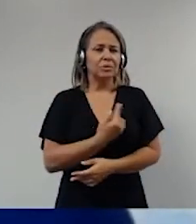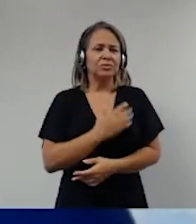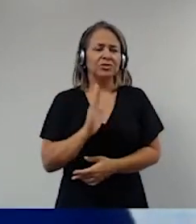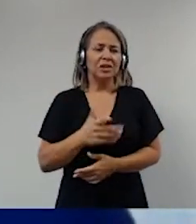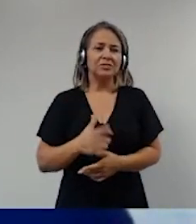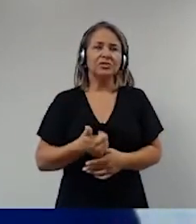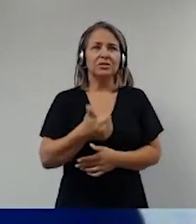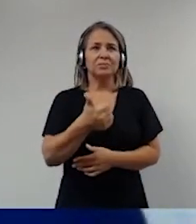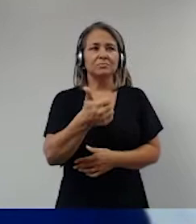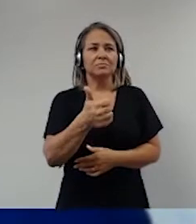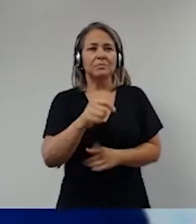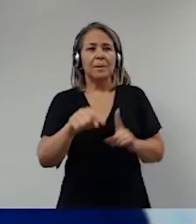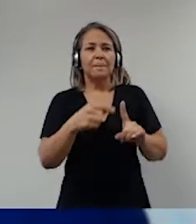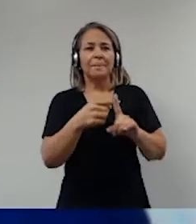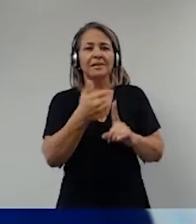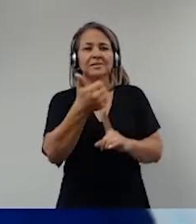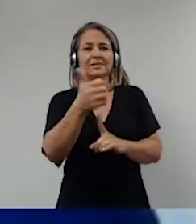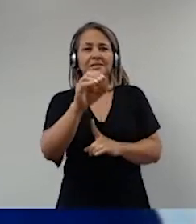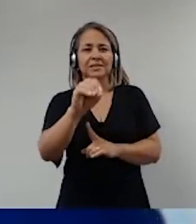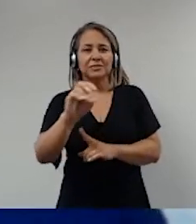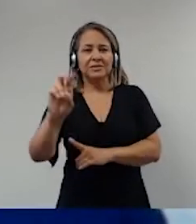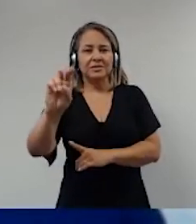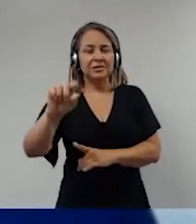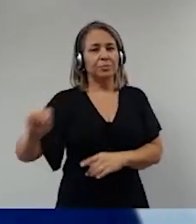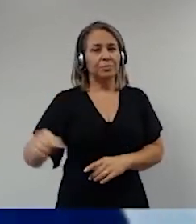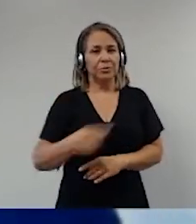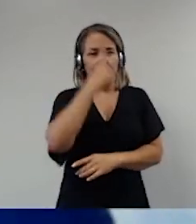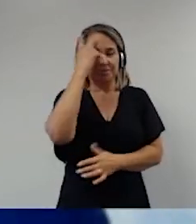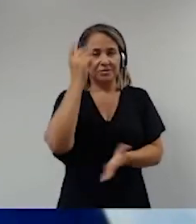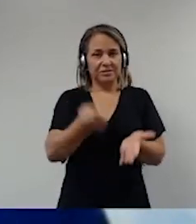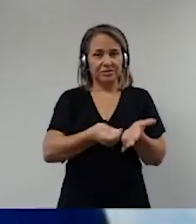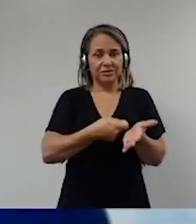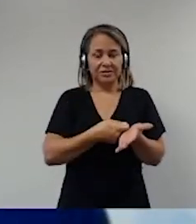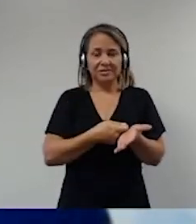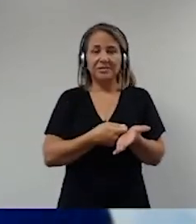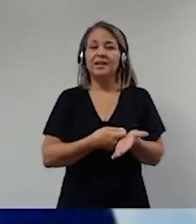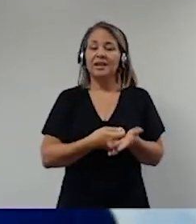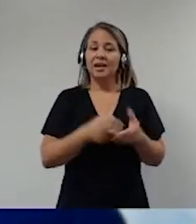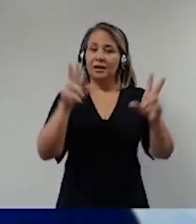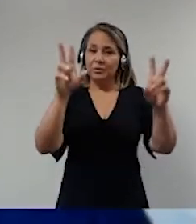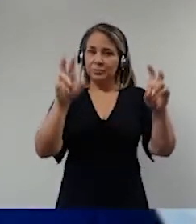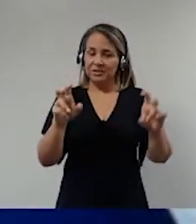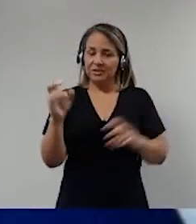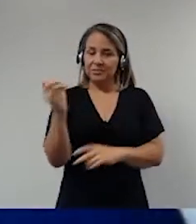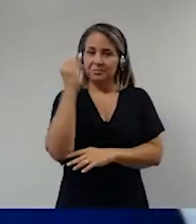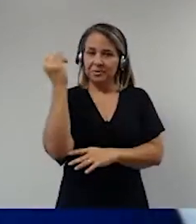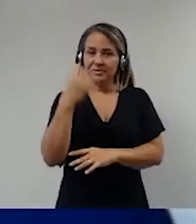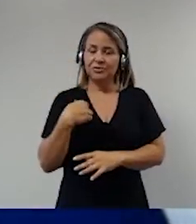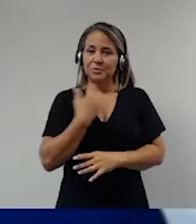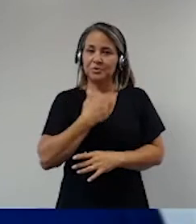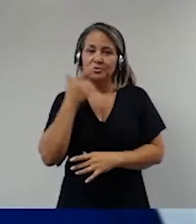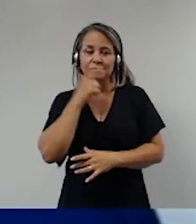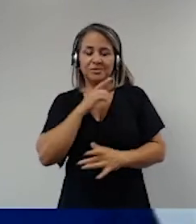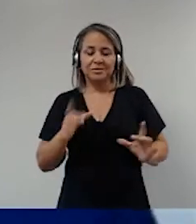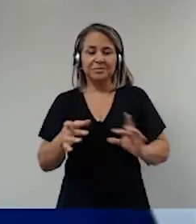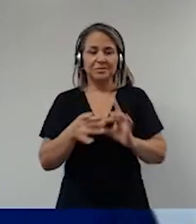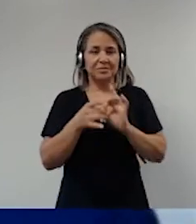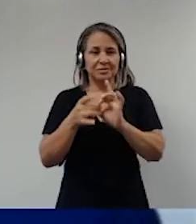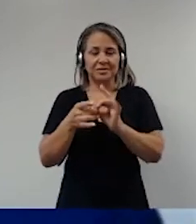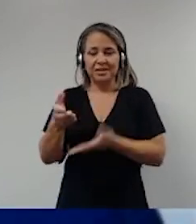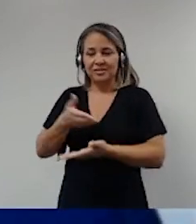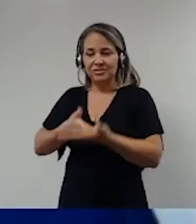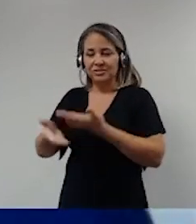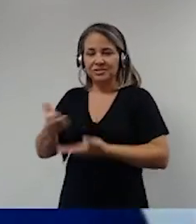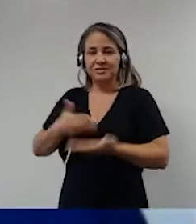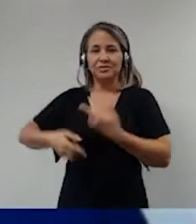de mais de 105 mil inscritos. Então, esse tema que vamos debater é fundamental para a democracia, para as relações políticas,